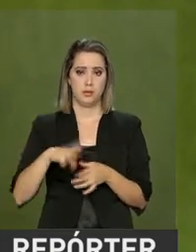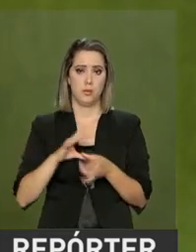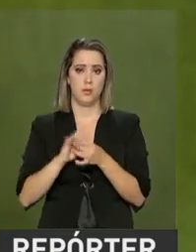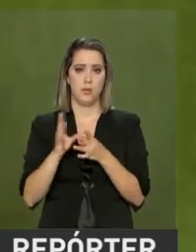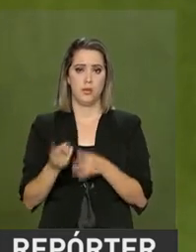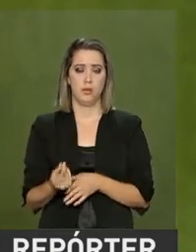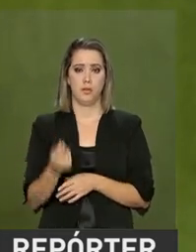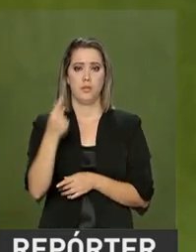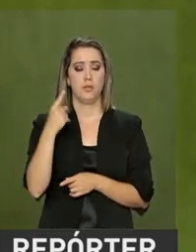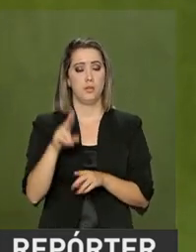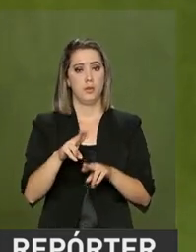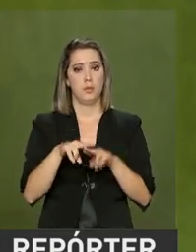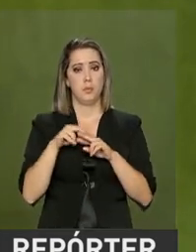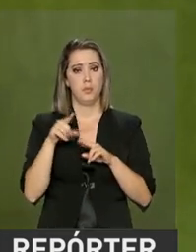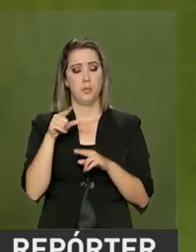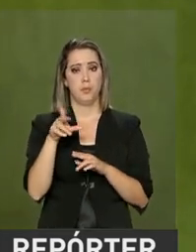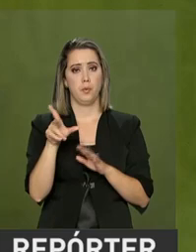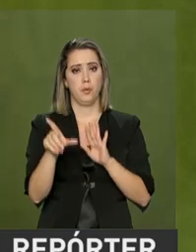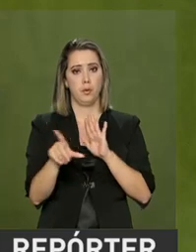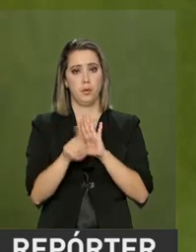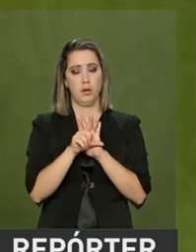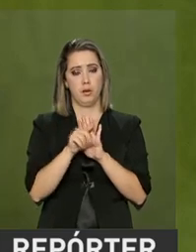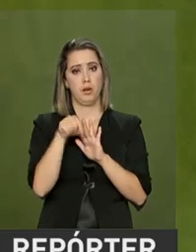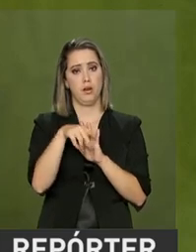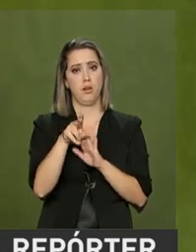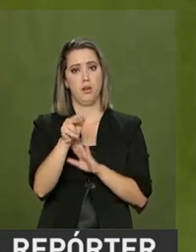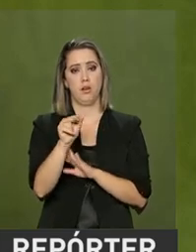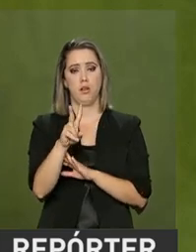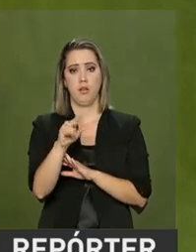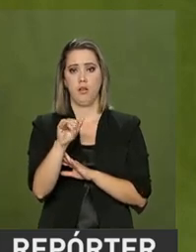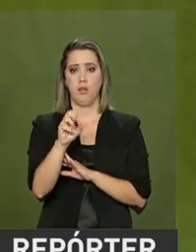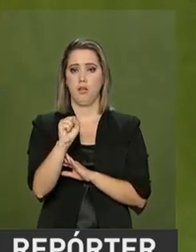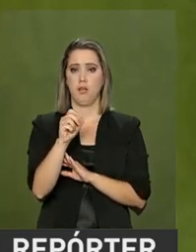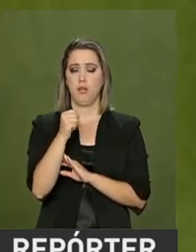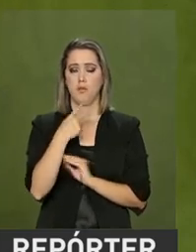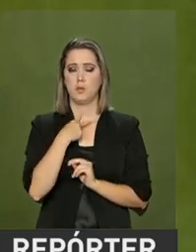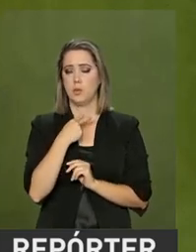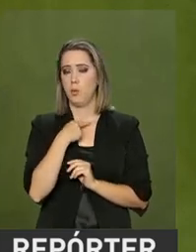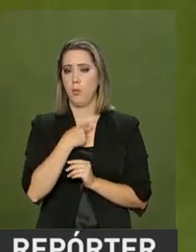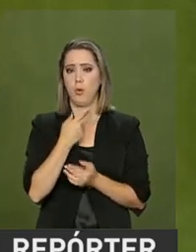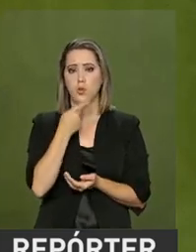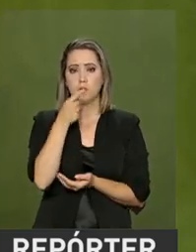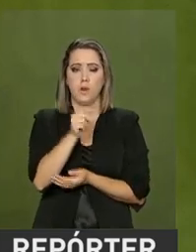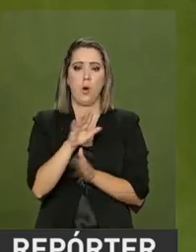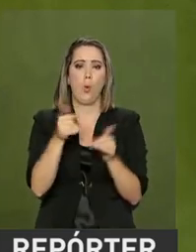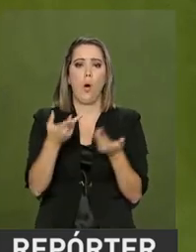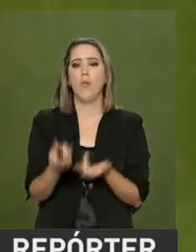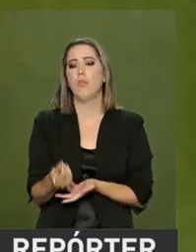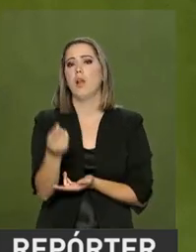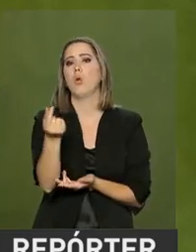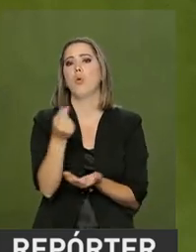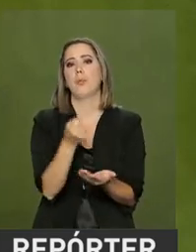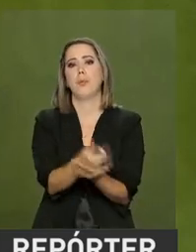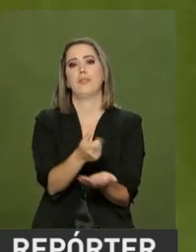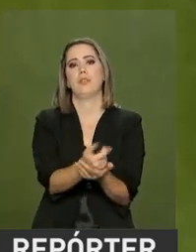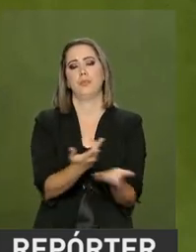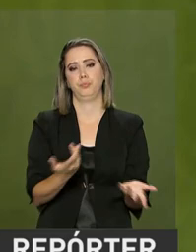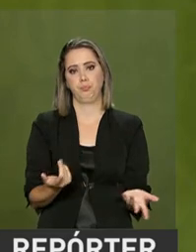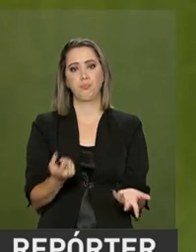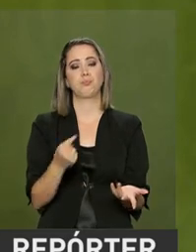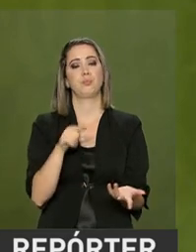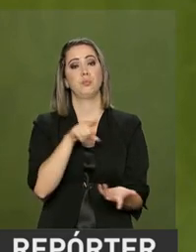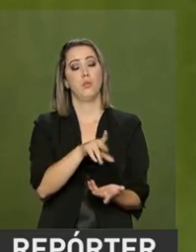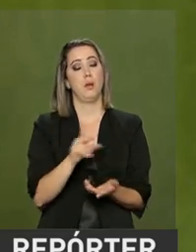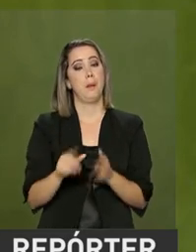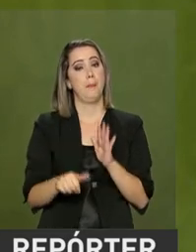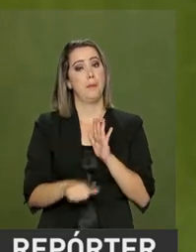saúde e por lei a Anvisa não pode fixar esse valor. Este é o primeiro autoteste para triagem do HIV.